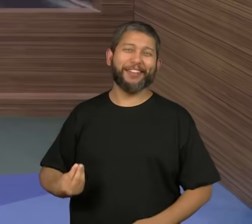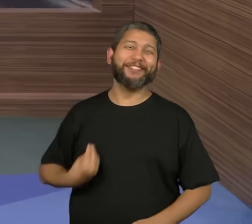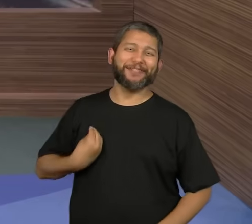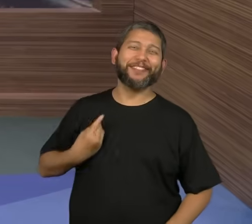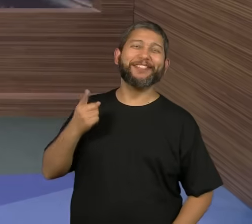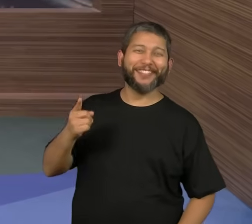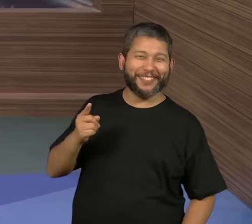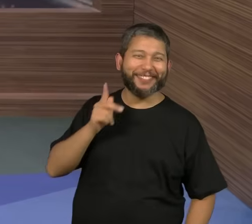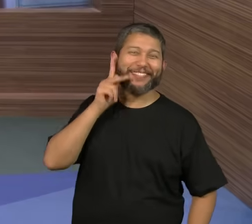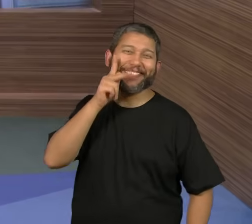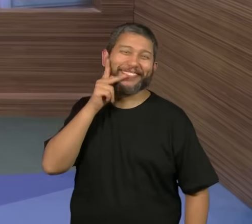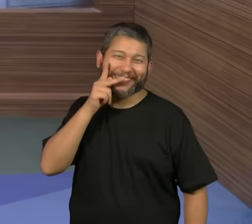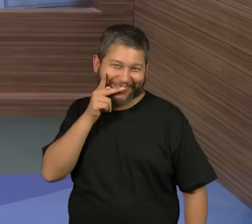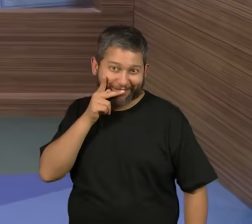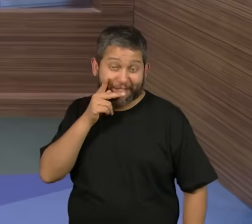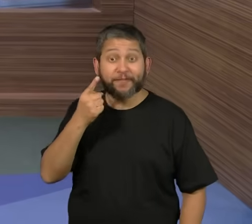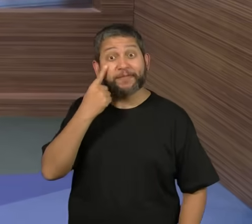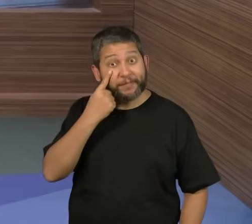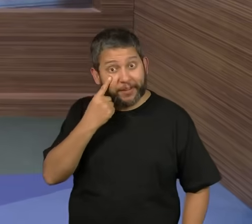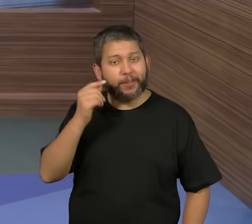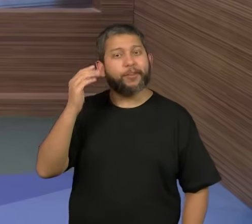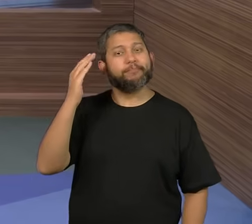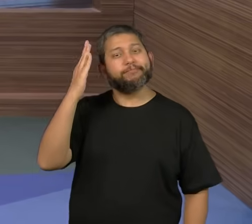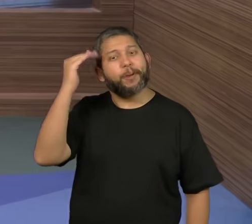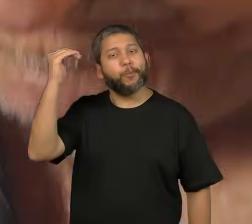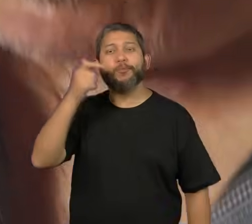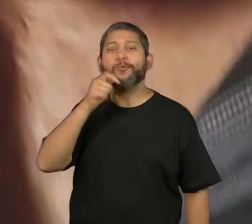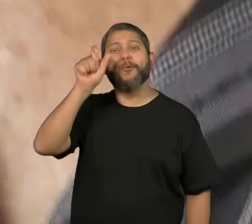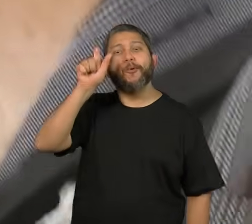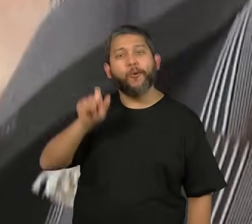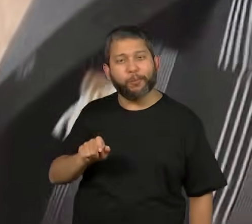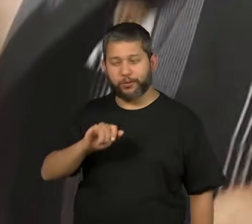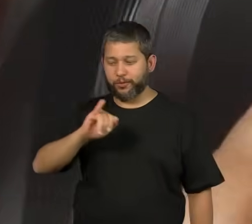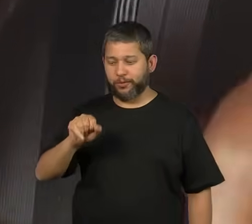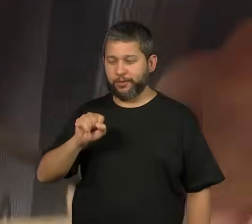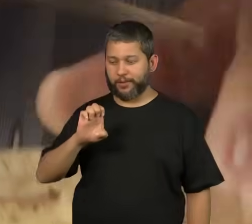do xilogravurista José Francisco Borges.